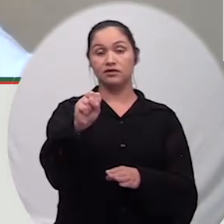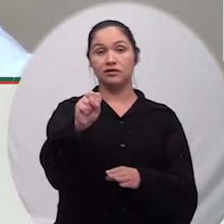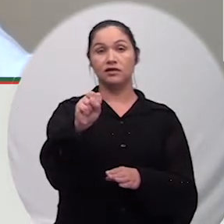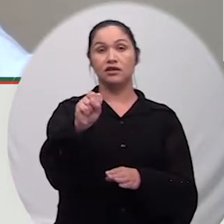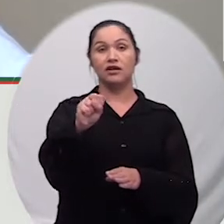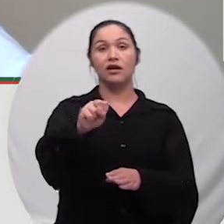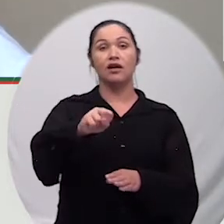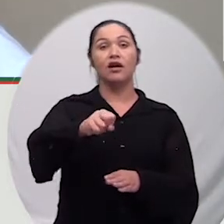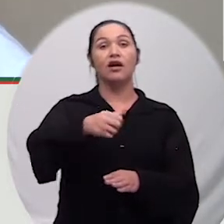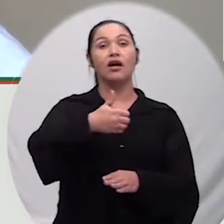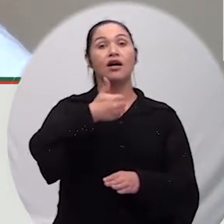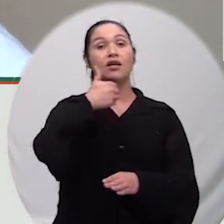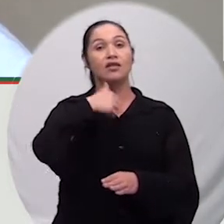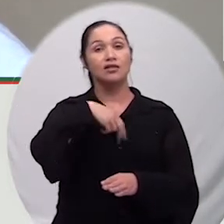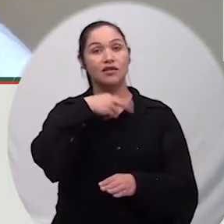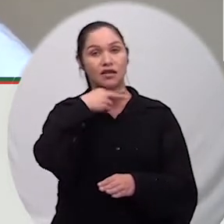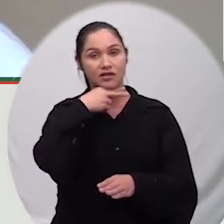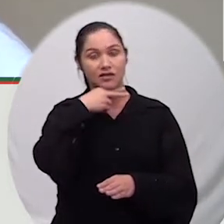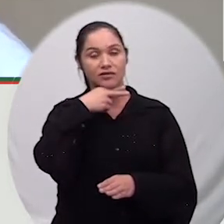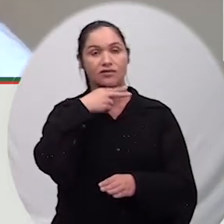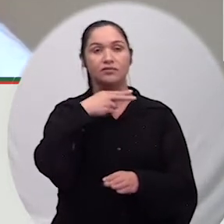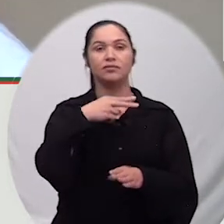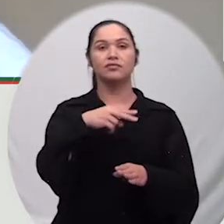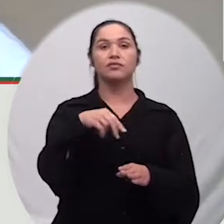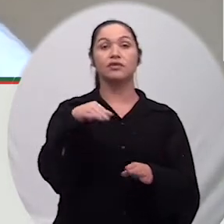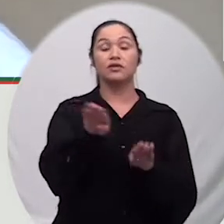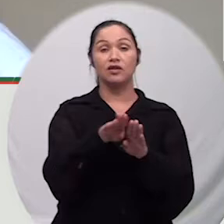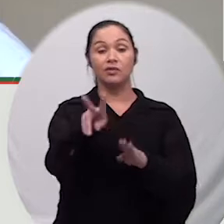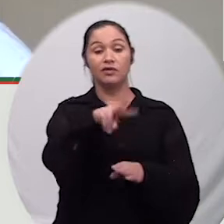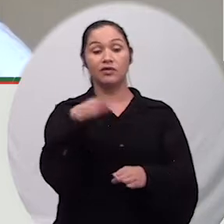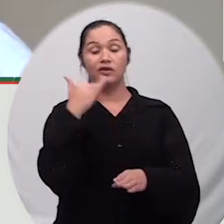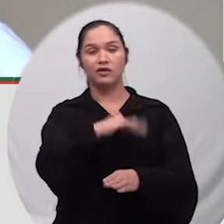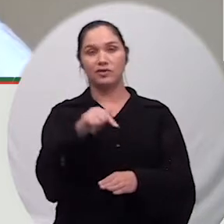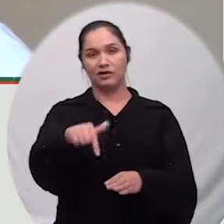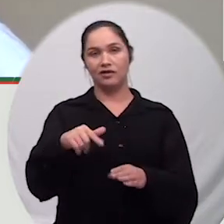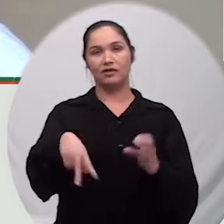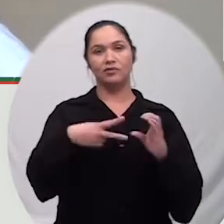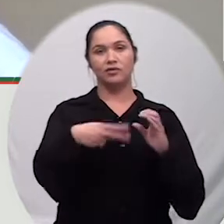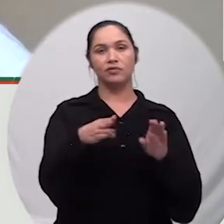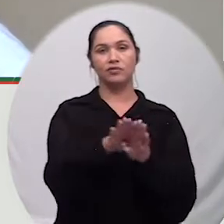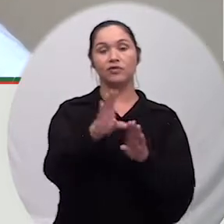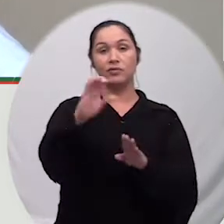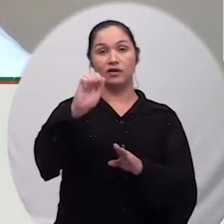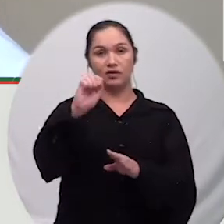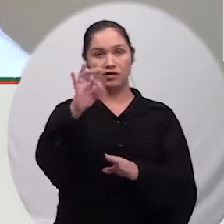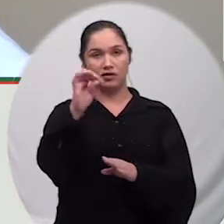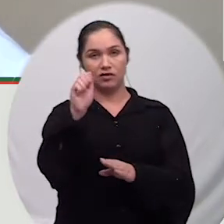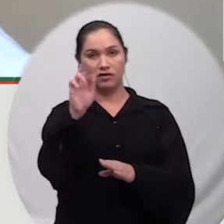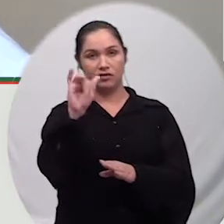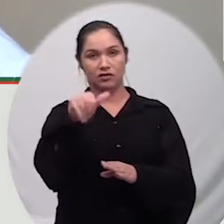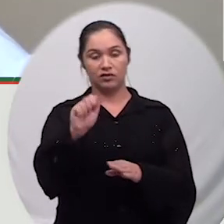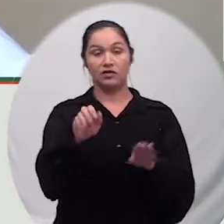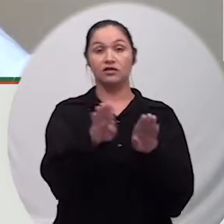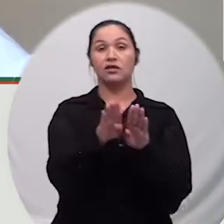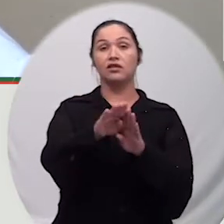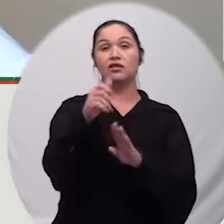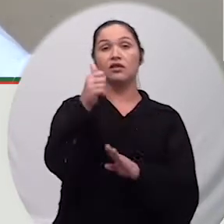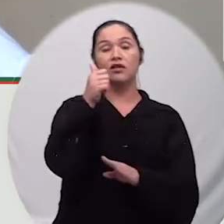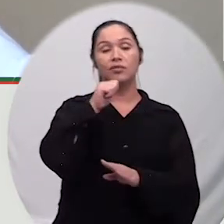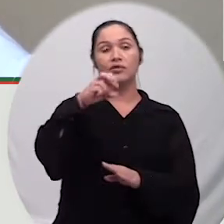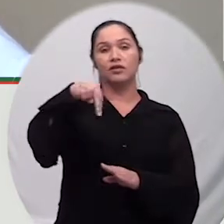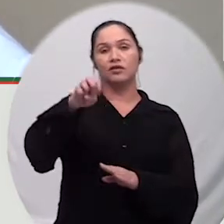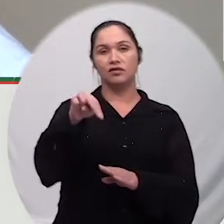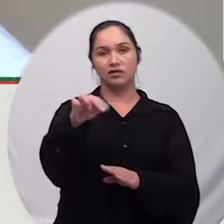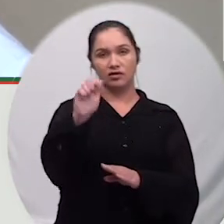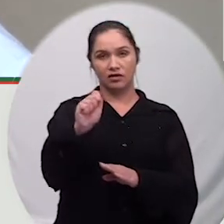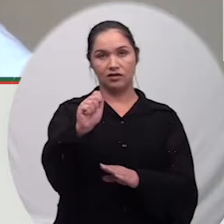aqui na casa também. A Catarina, que é bisneta. A Nene de Souza, que é filha. Senhor presidente,